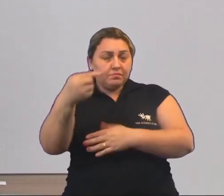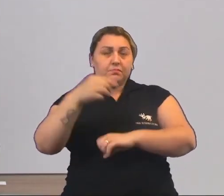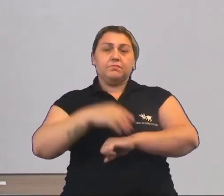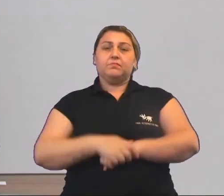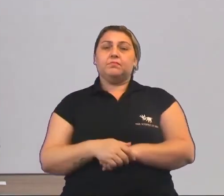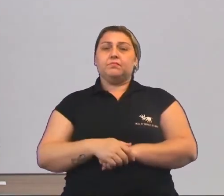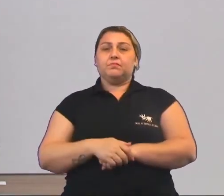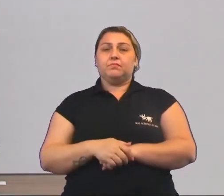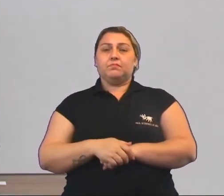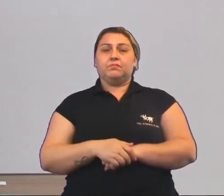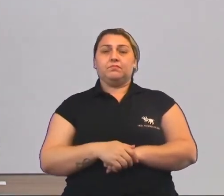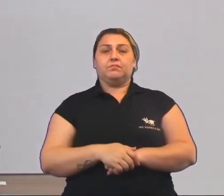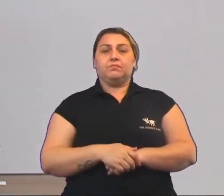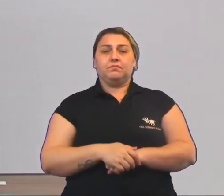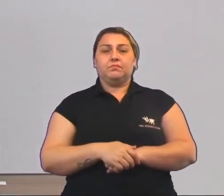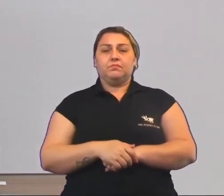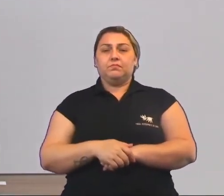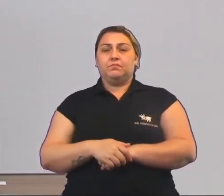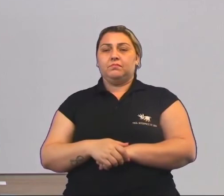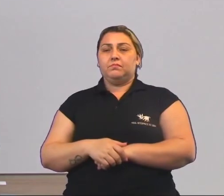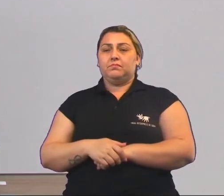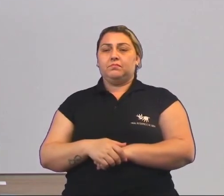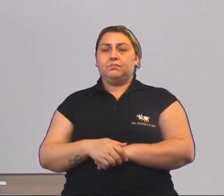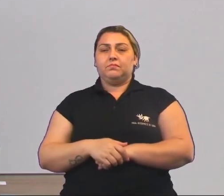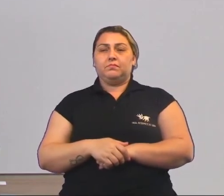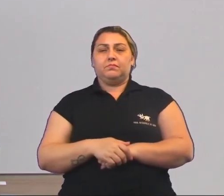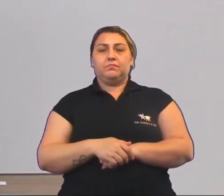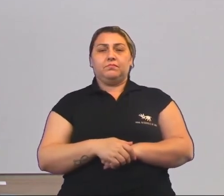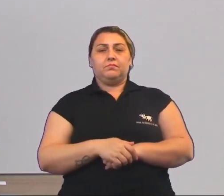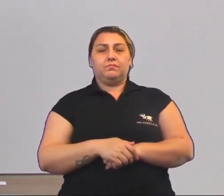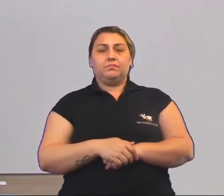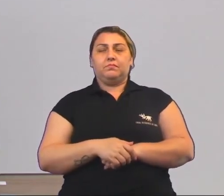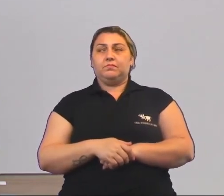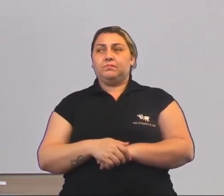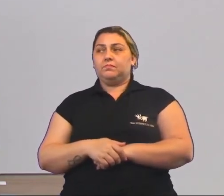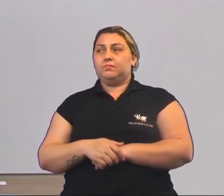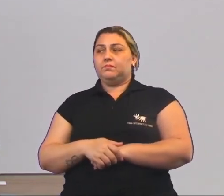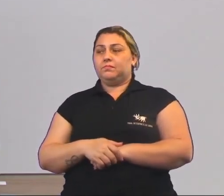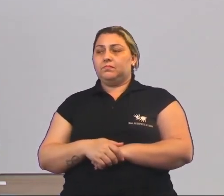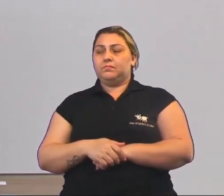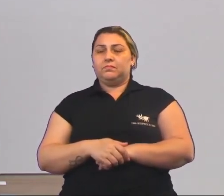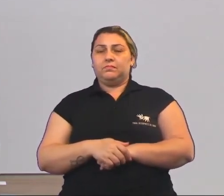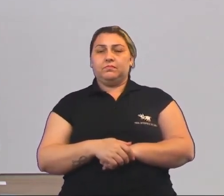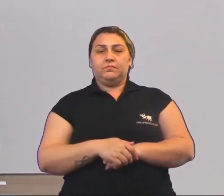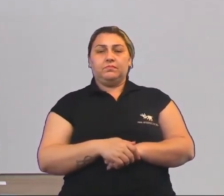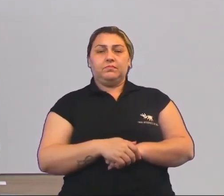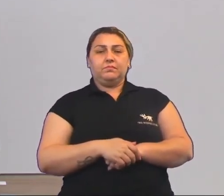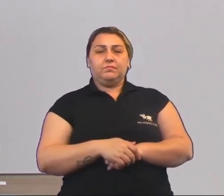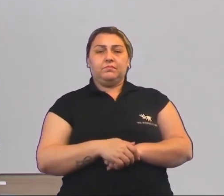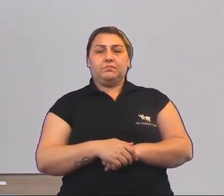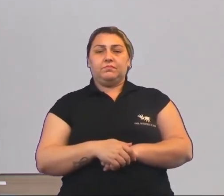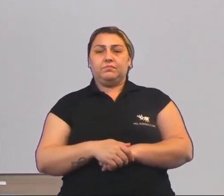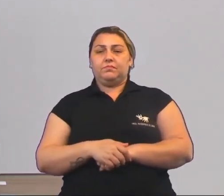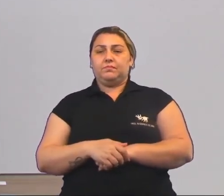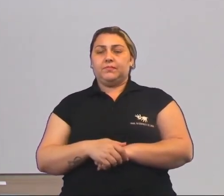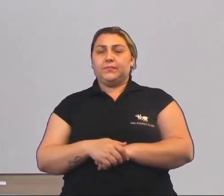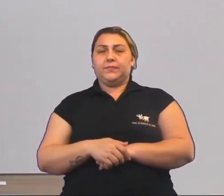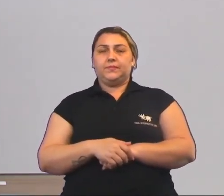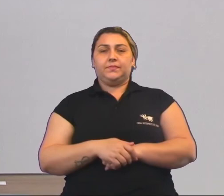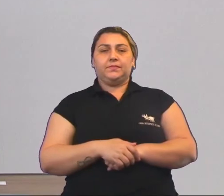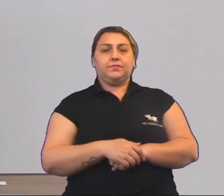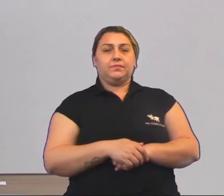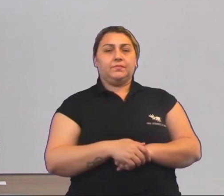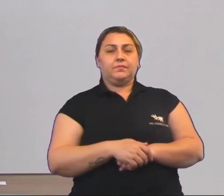depois, certo? Então, vamos aqui registrar 8 horas. Vamos só voltar 8